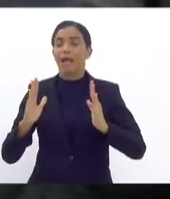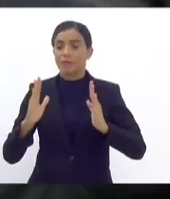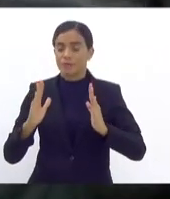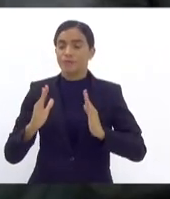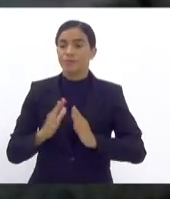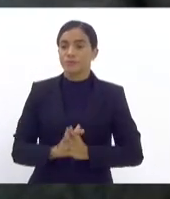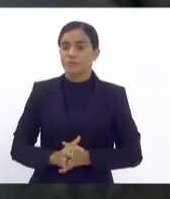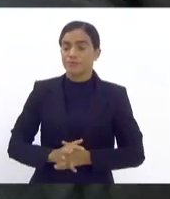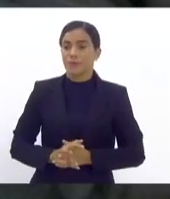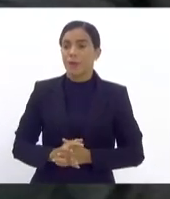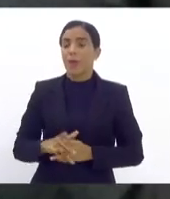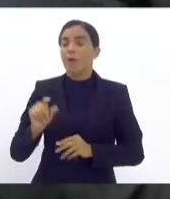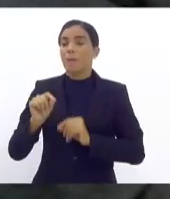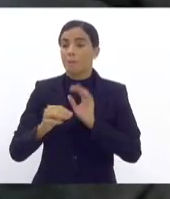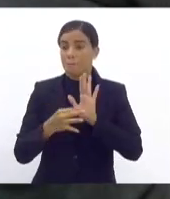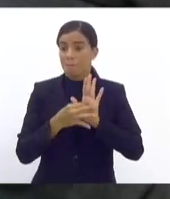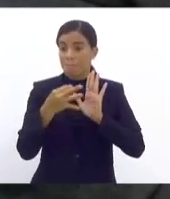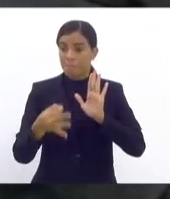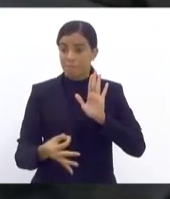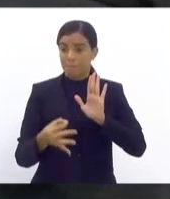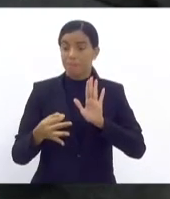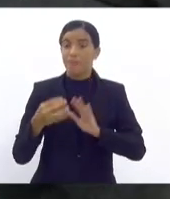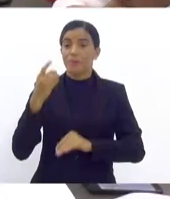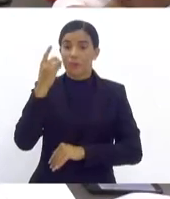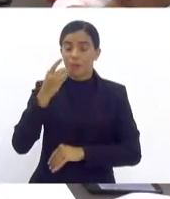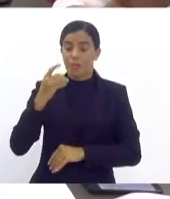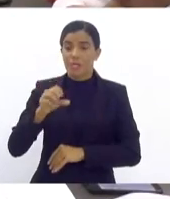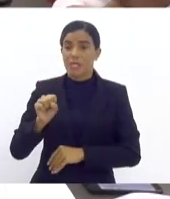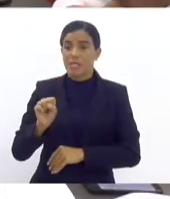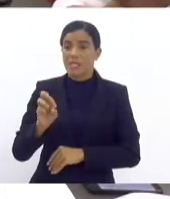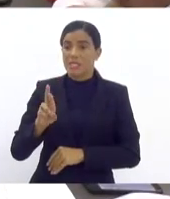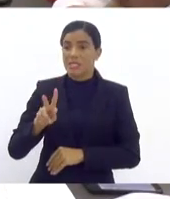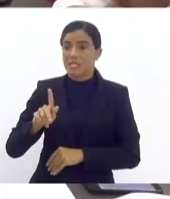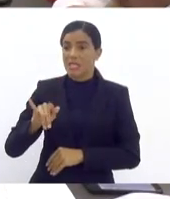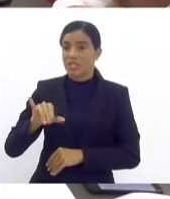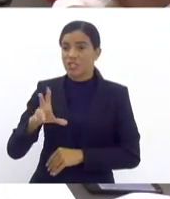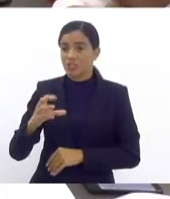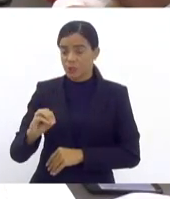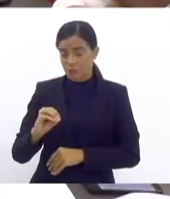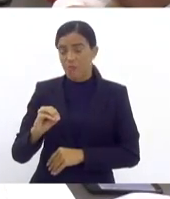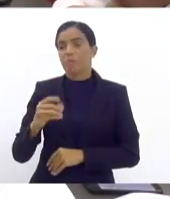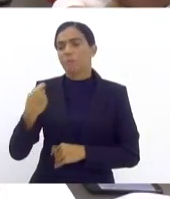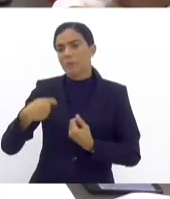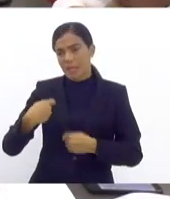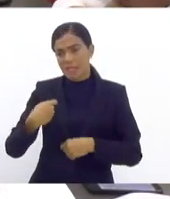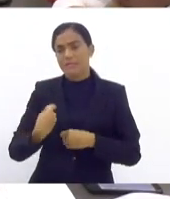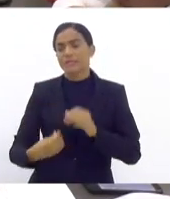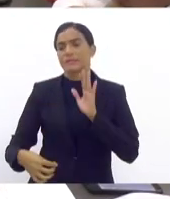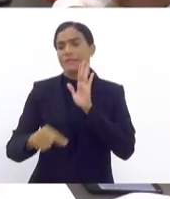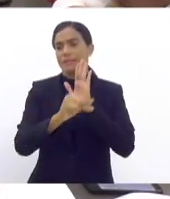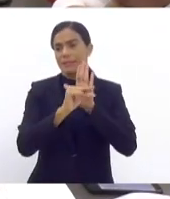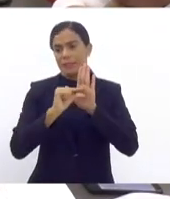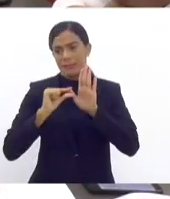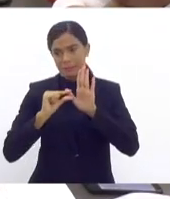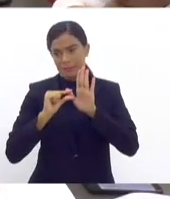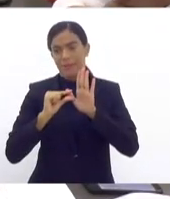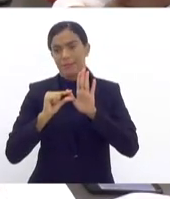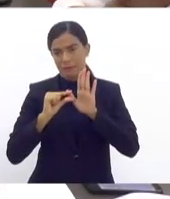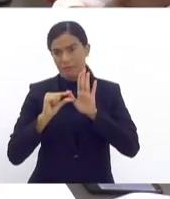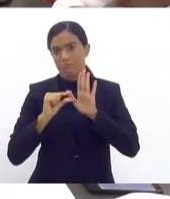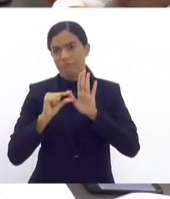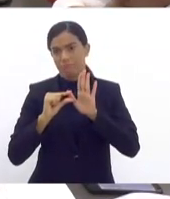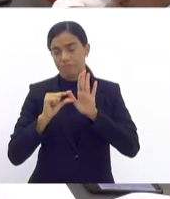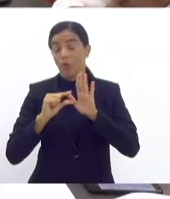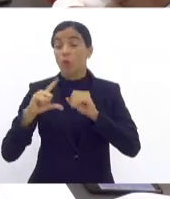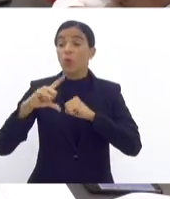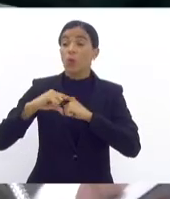providências. Para parecer, deputado doutor Serginho. O parecer é pela condicionalidade com emenda. Eu fiz uma emenda aqui no artigo